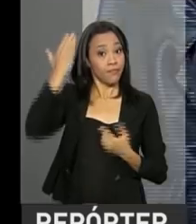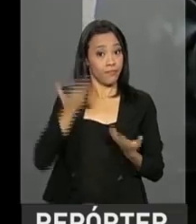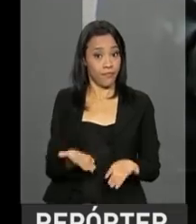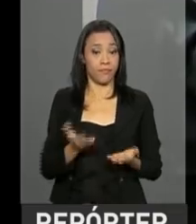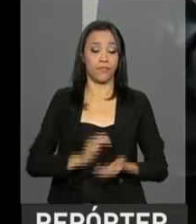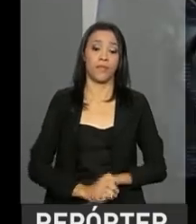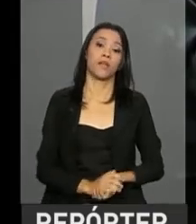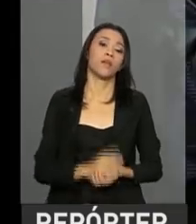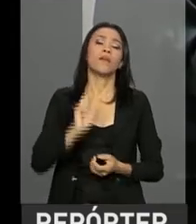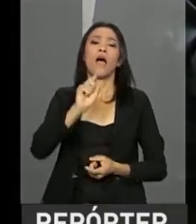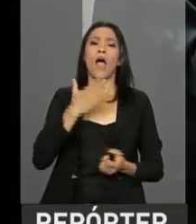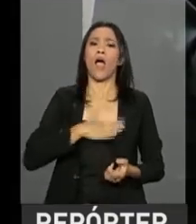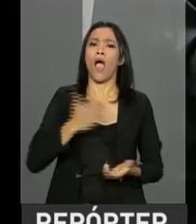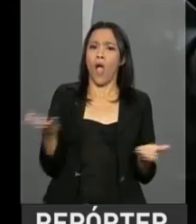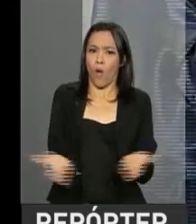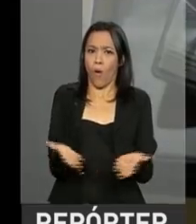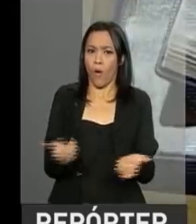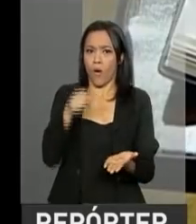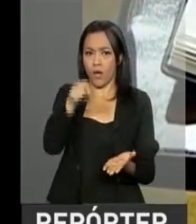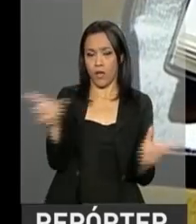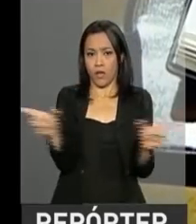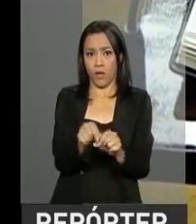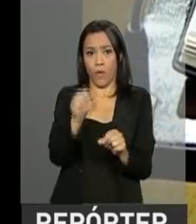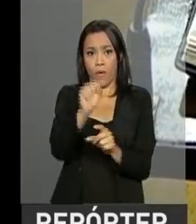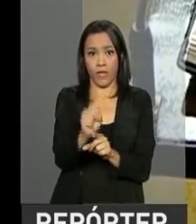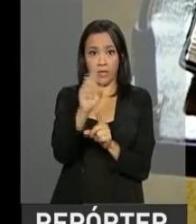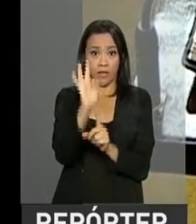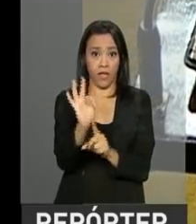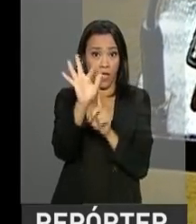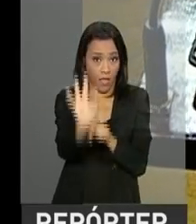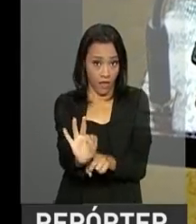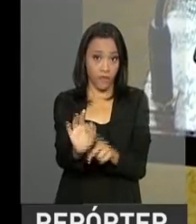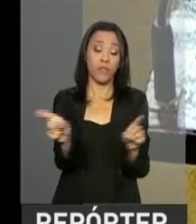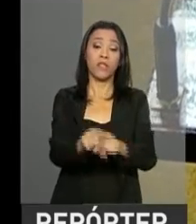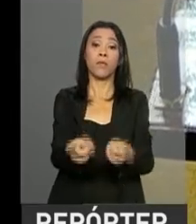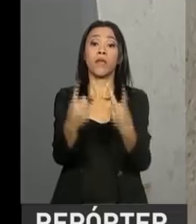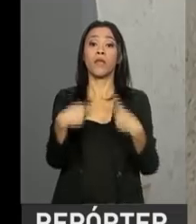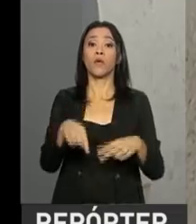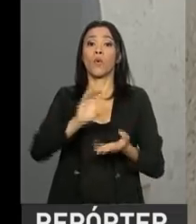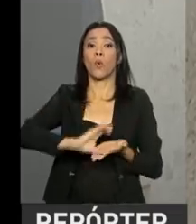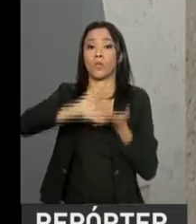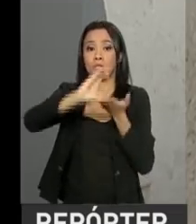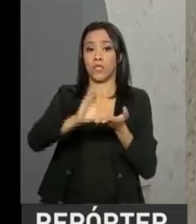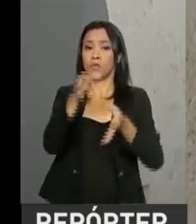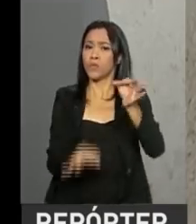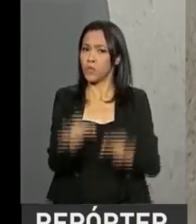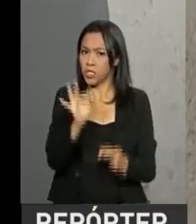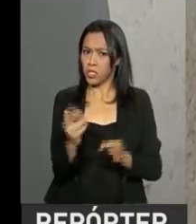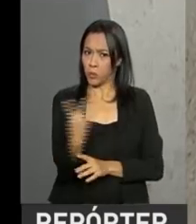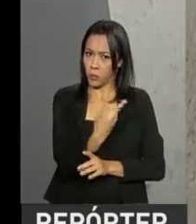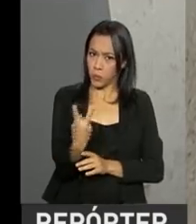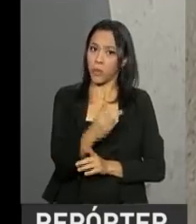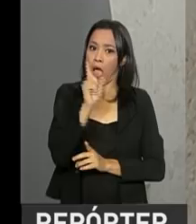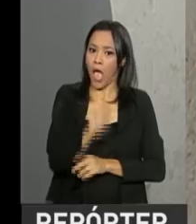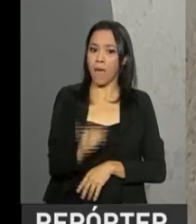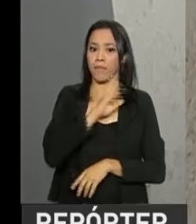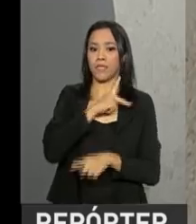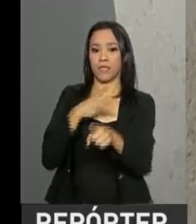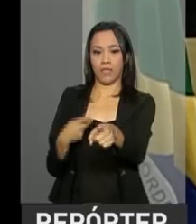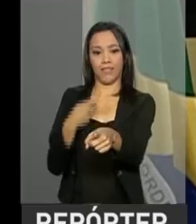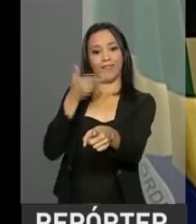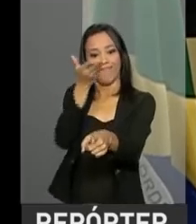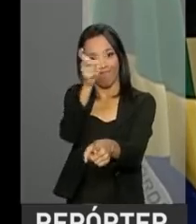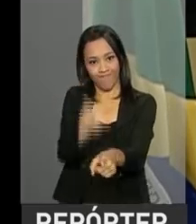Temer. A partir de agora, o Supremo Tribunal Federal e o Conselho Nacional de Justiça vão ser presididos pela ministra Carmen